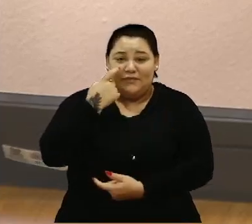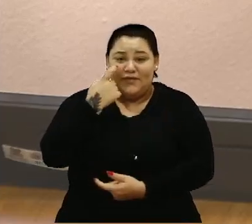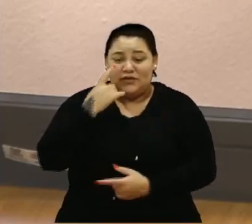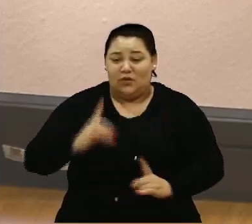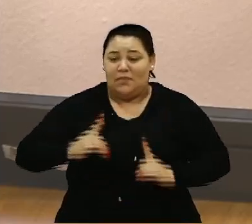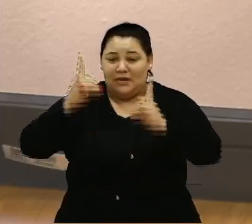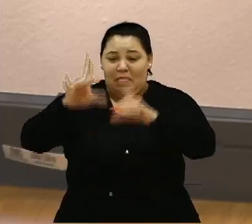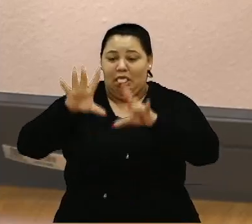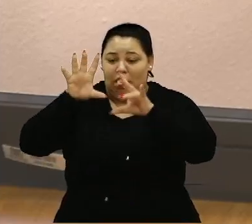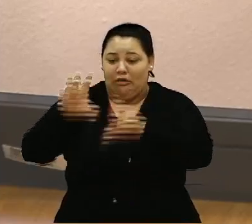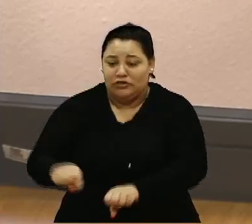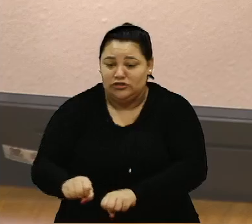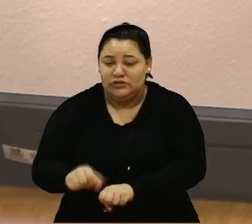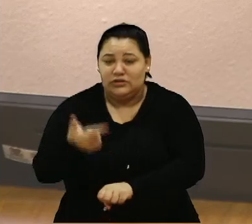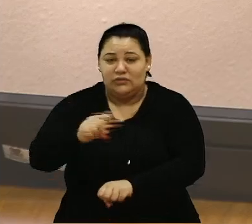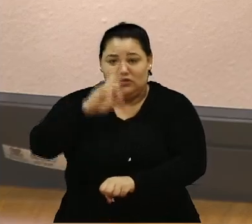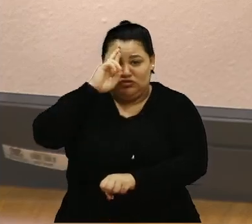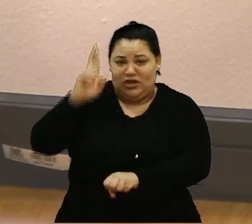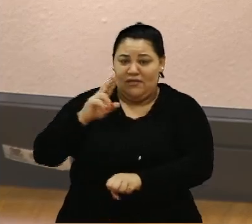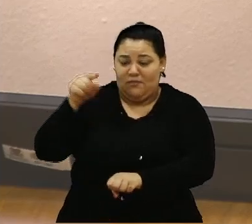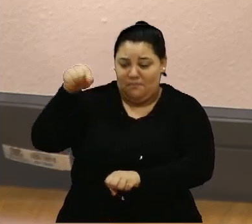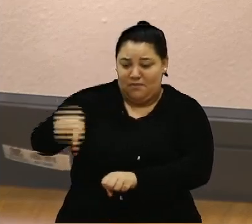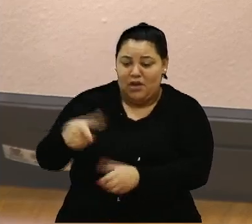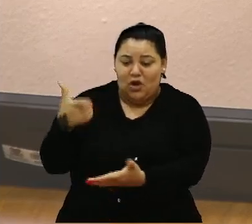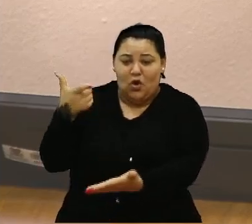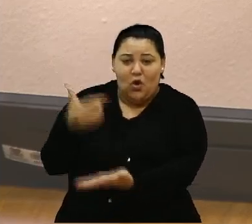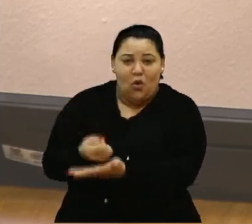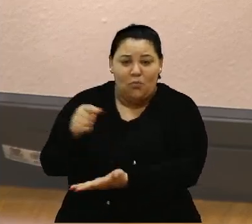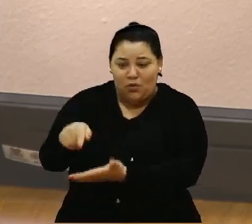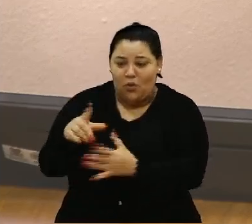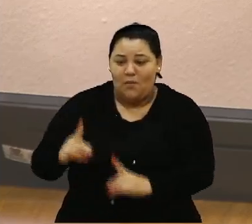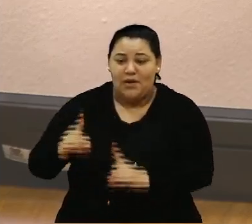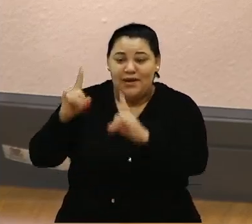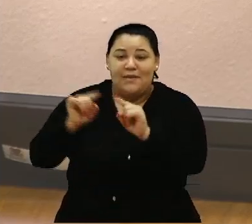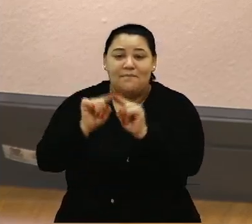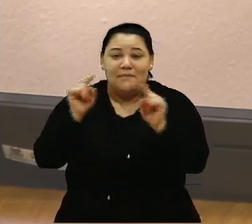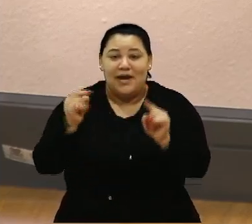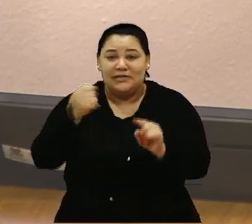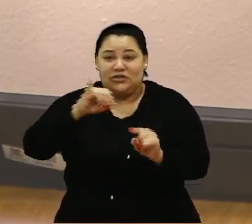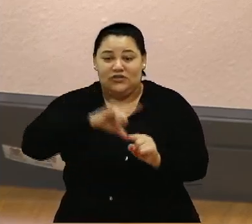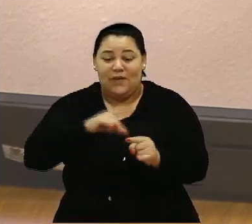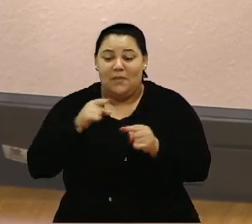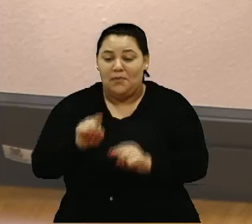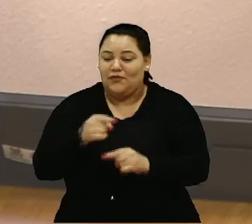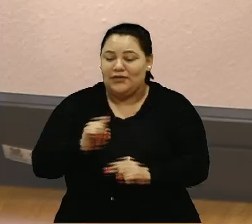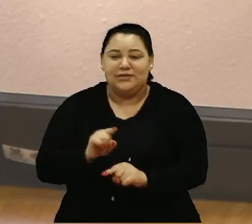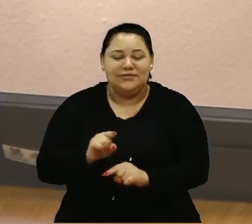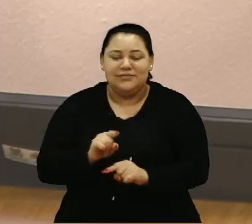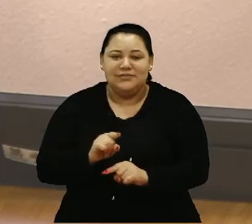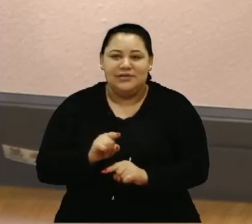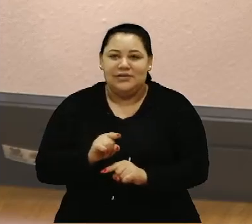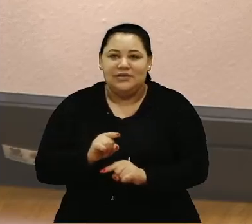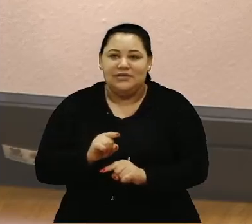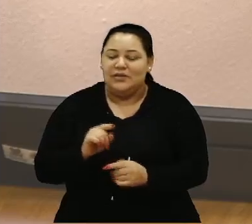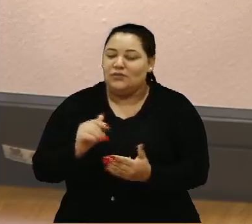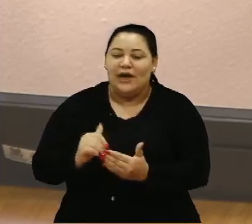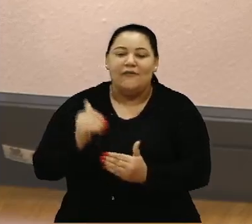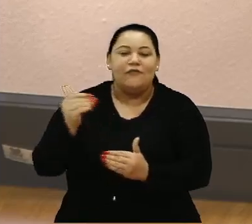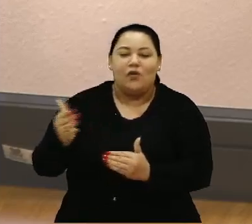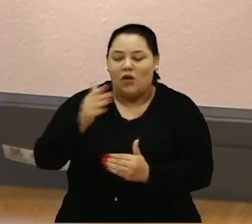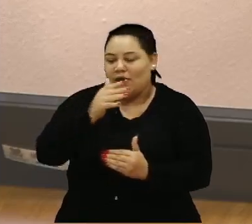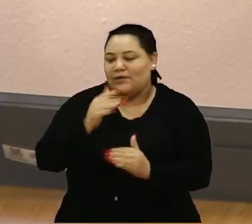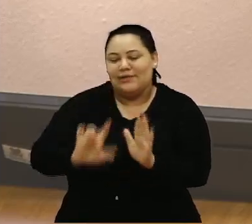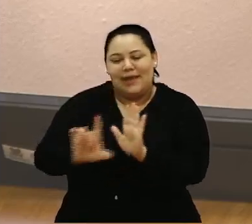está o dono do apartamento que foi o beneficiário, mas sim se ela tiver uma provocação, senão ela estará fora da lei. É essa a